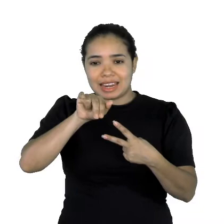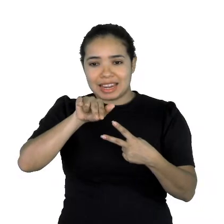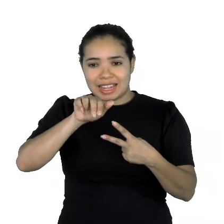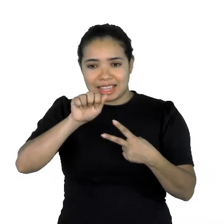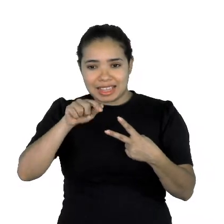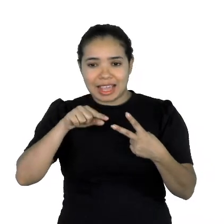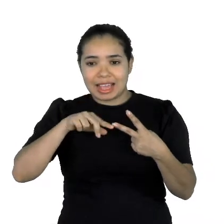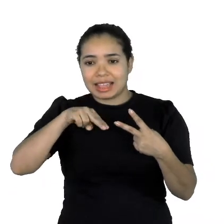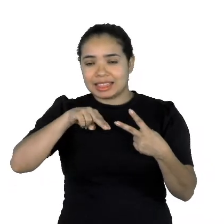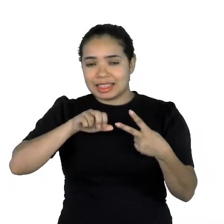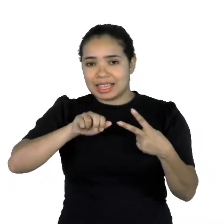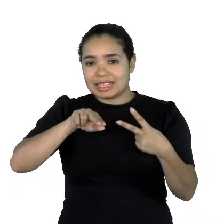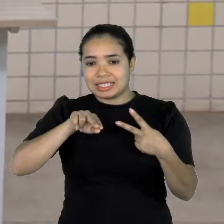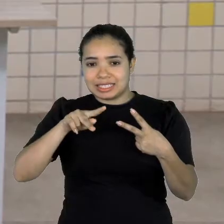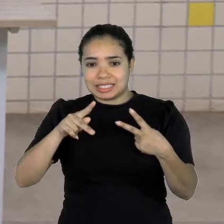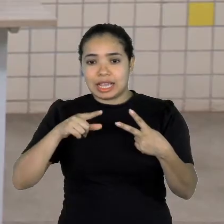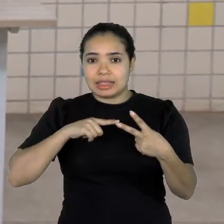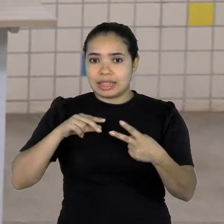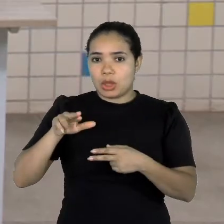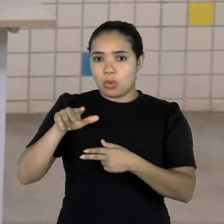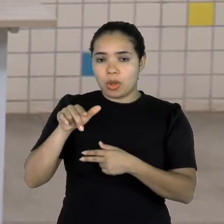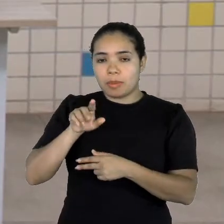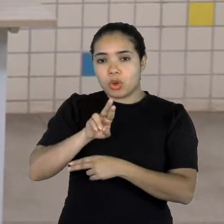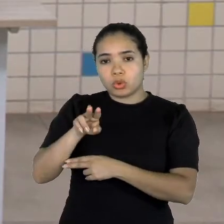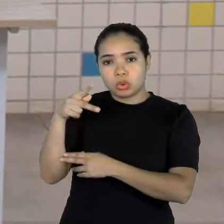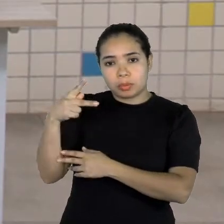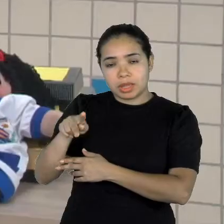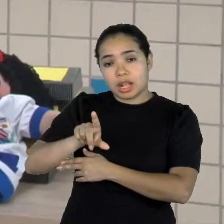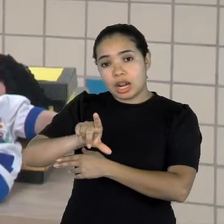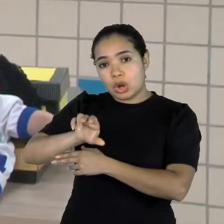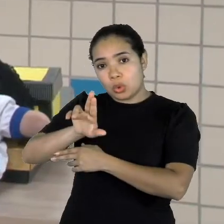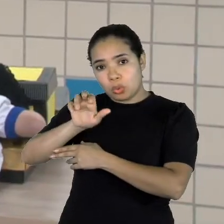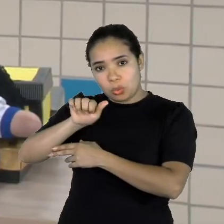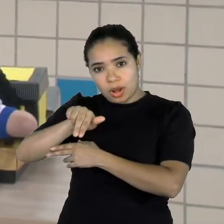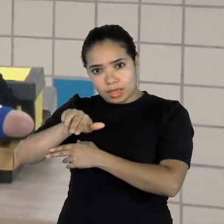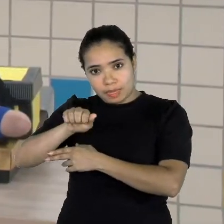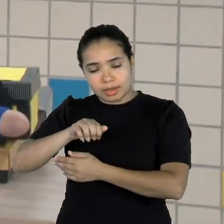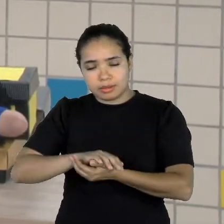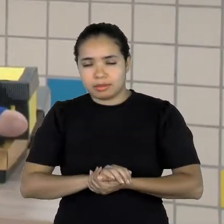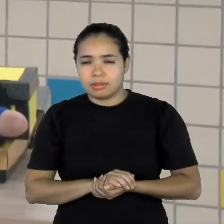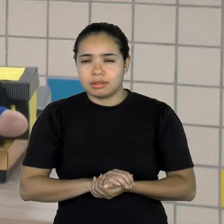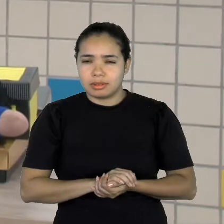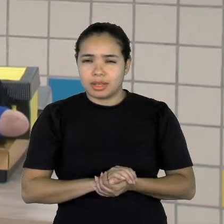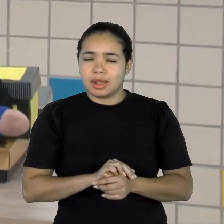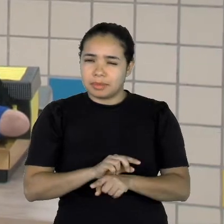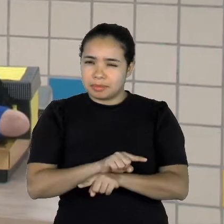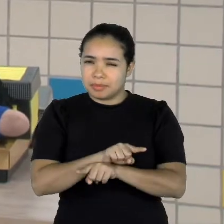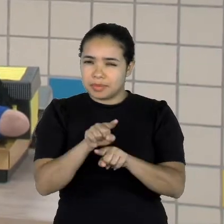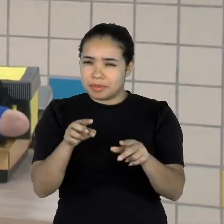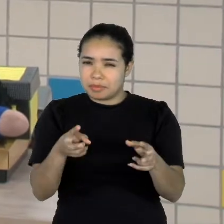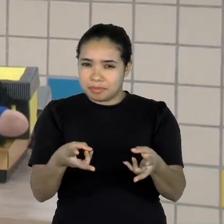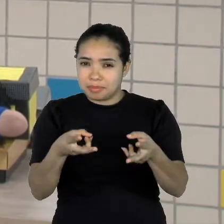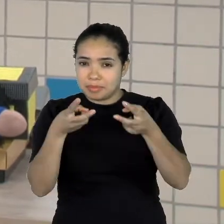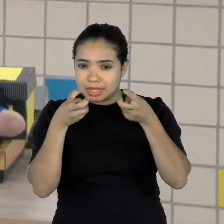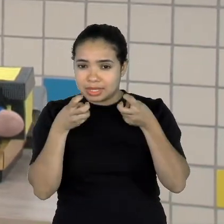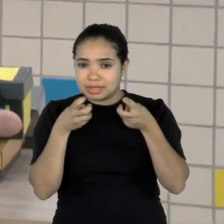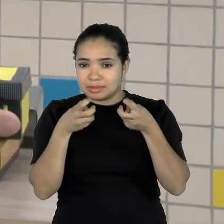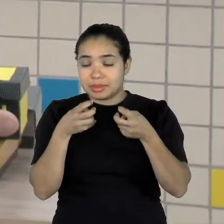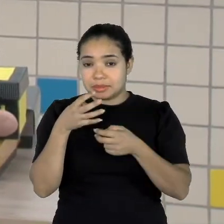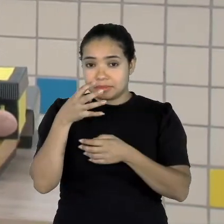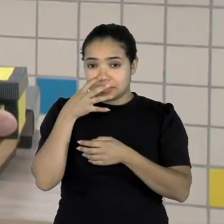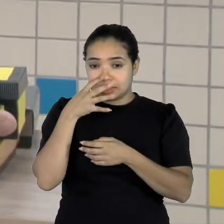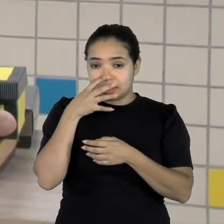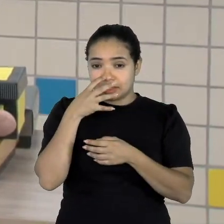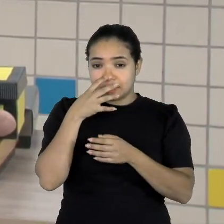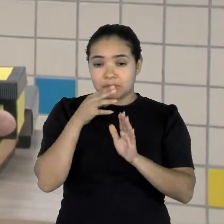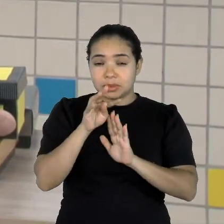e o nome dela é Luana. Perceberam? Então, assim, aí falou um fato importante. Primeiro, Observaram